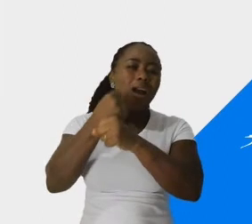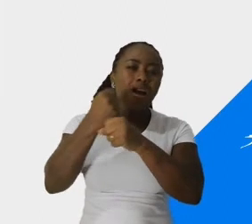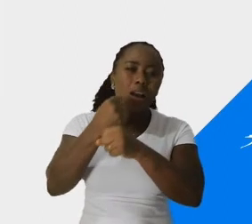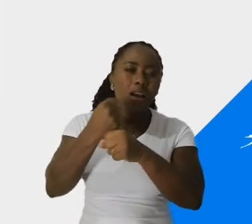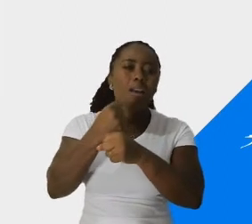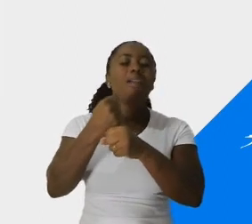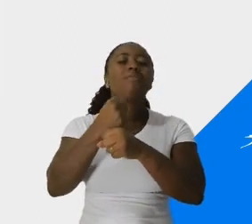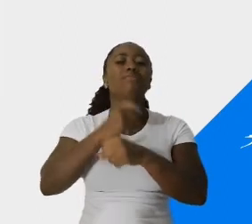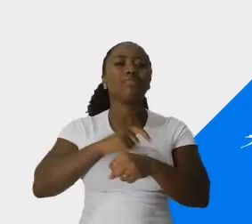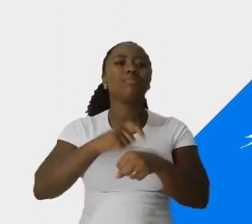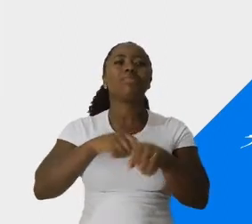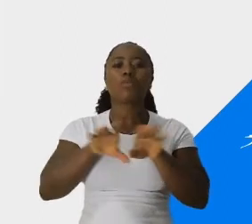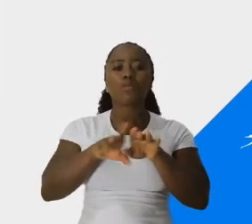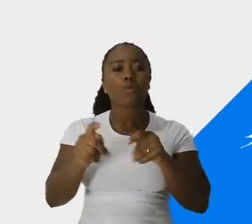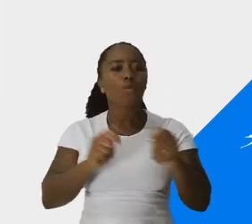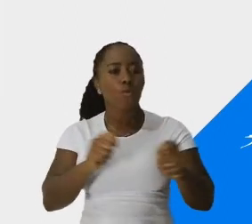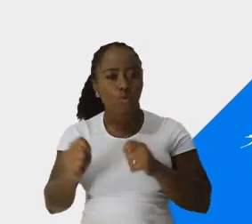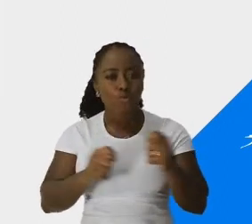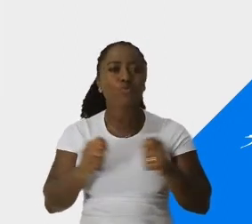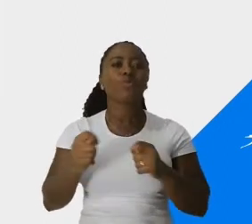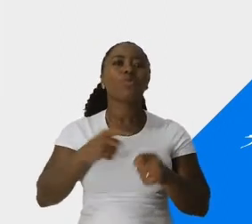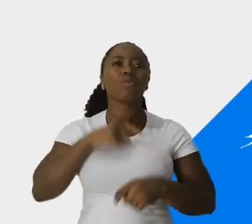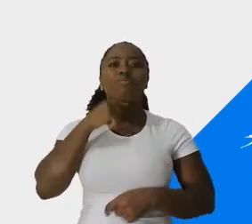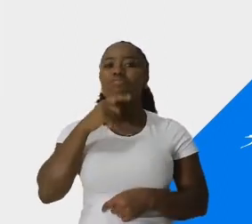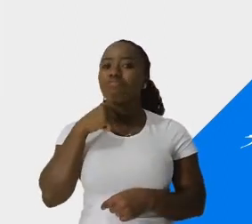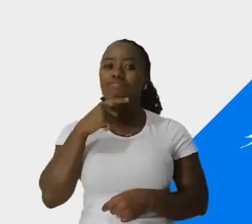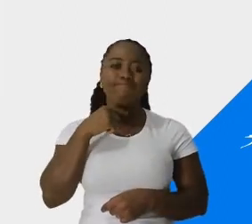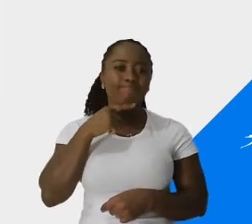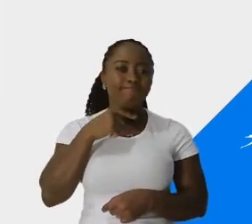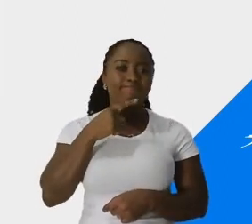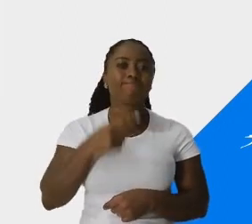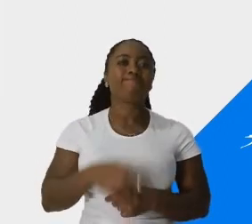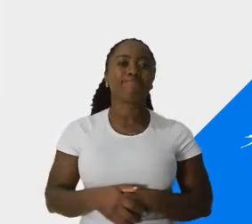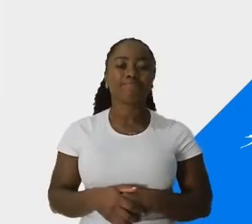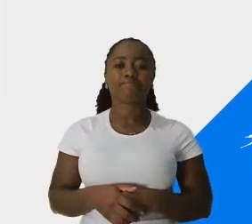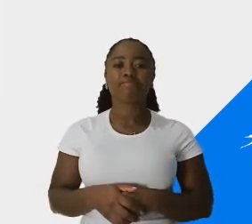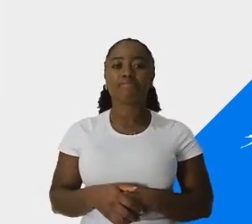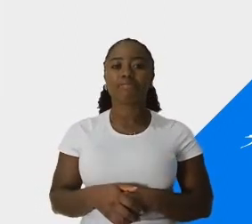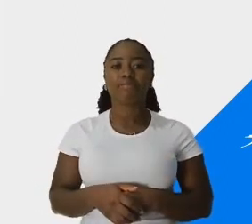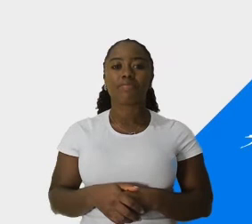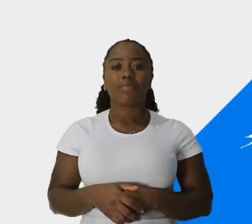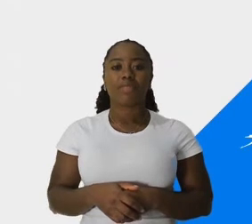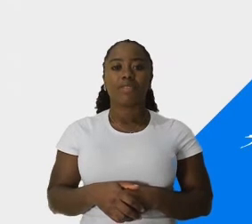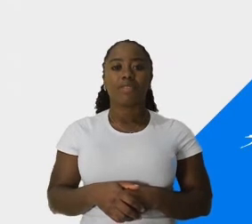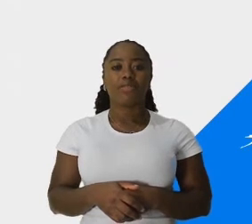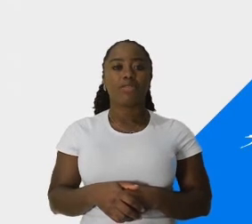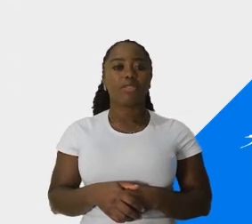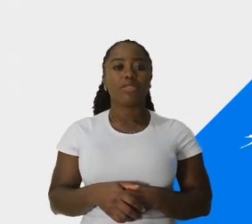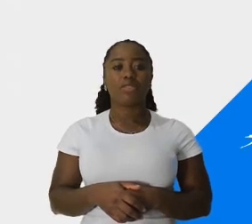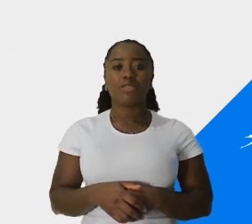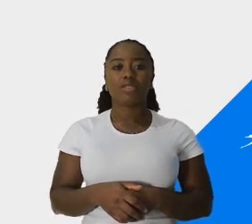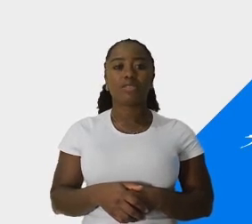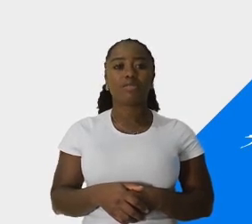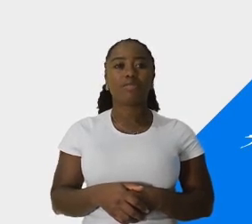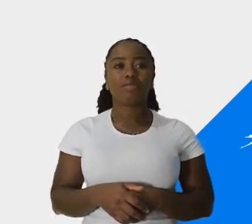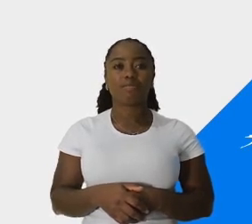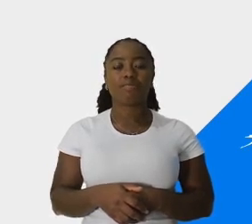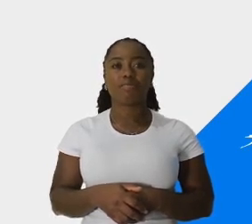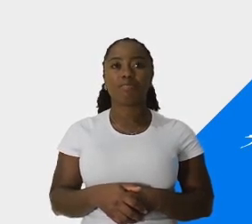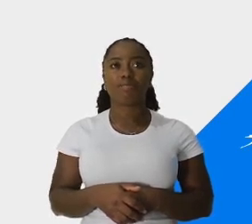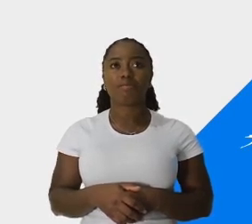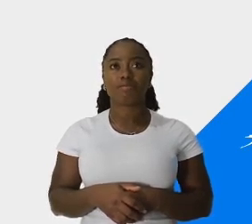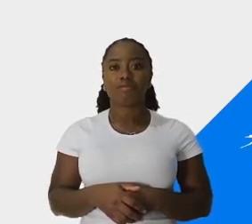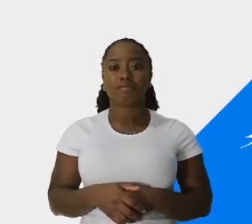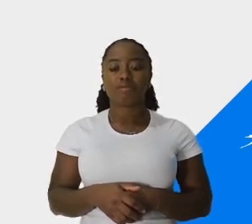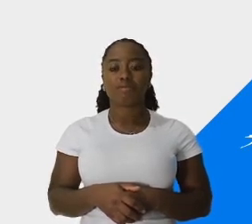controle. Então, ele faz, como já falei, neuroimagem, eletroencefalograma, enfim. E